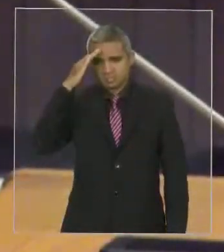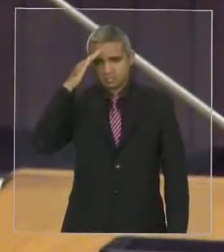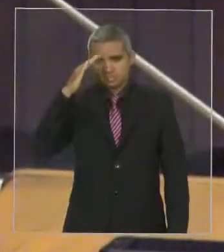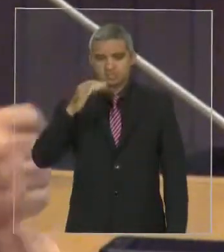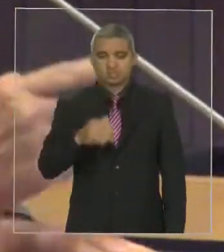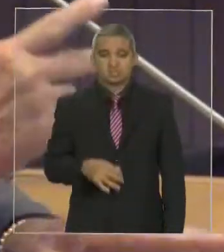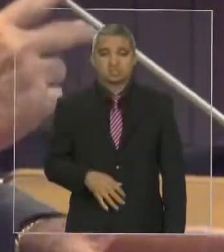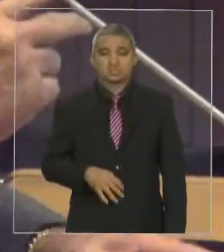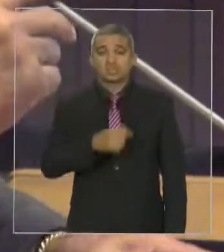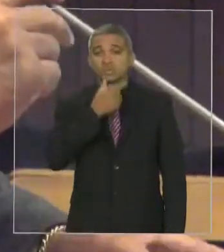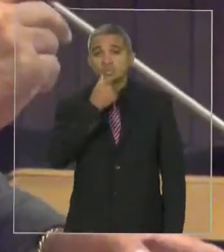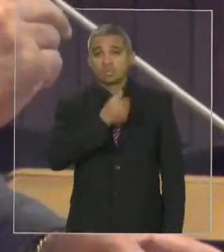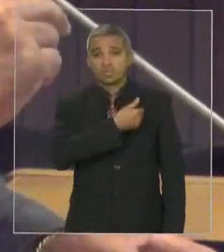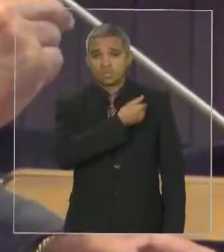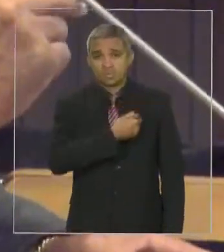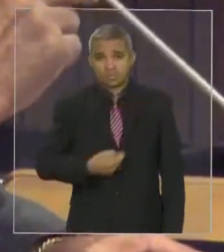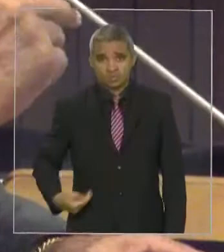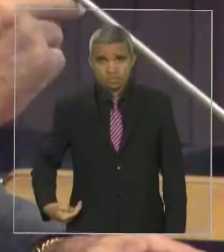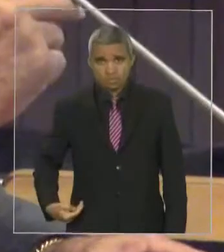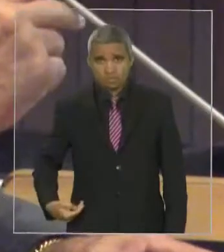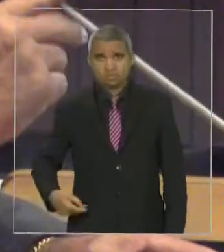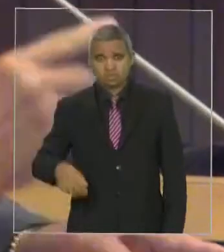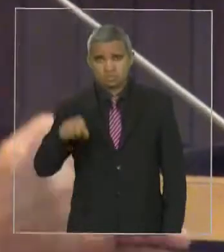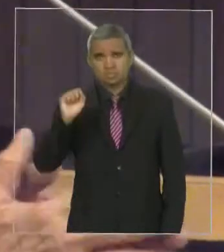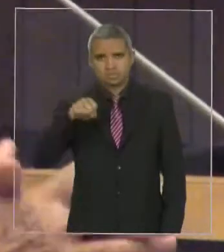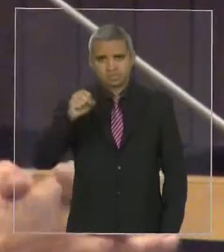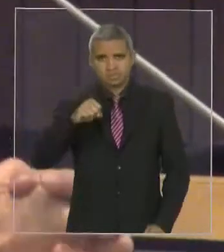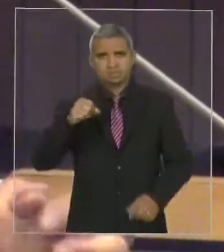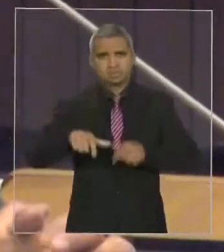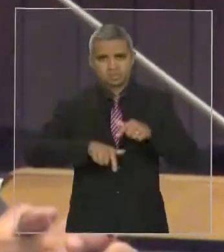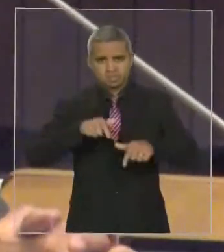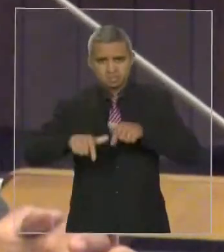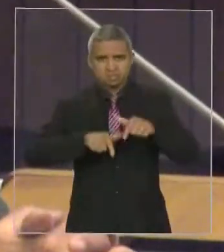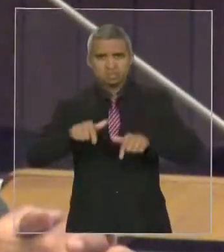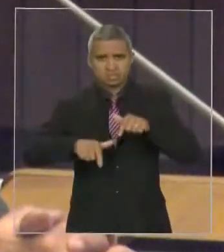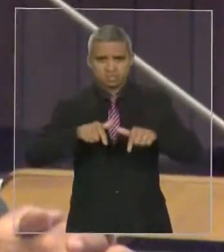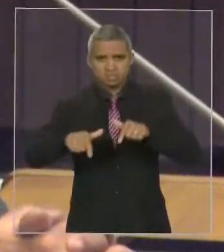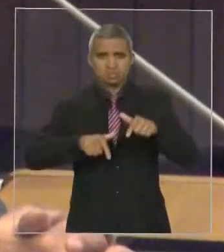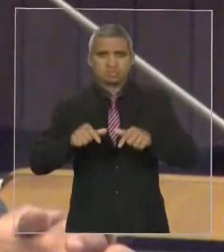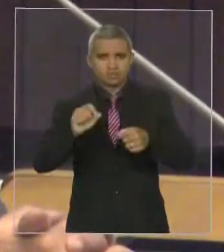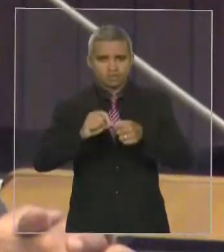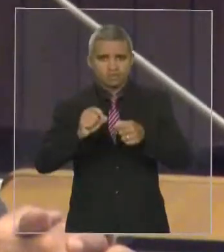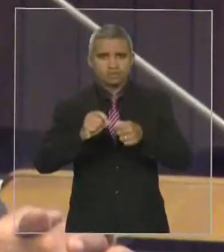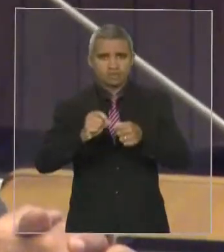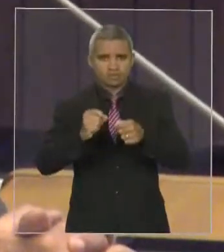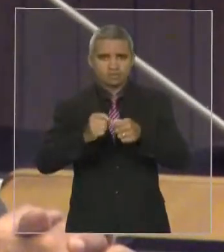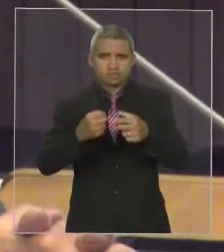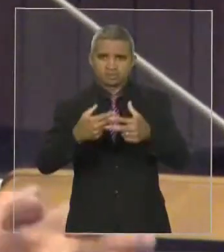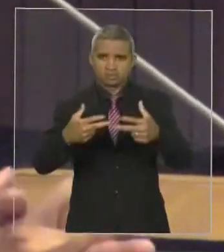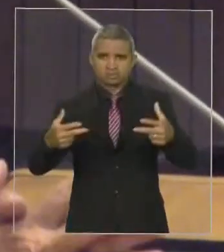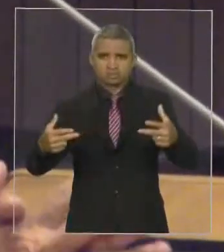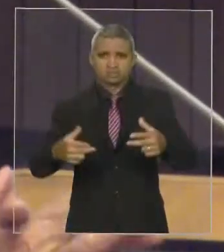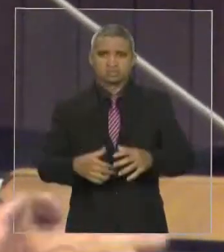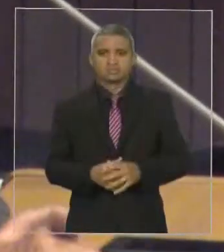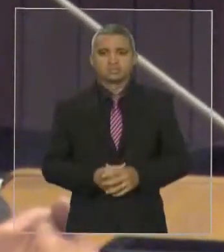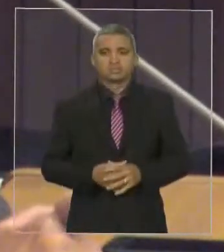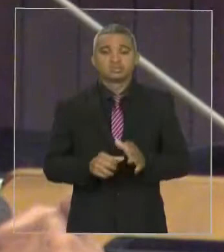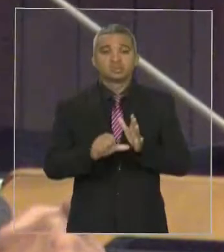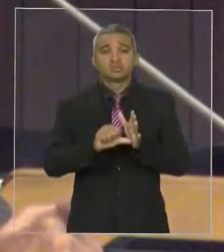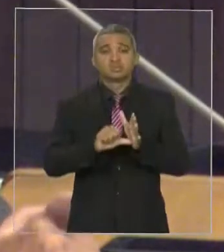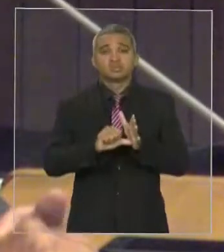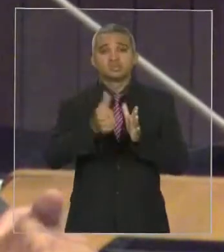ele tem feito muita coisa. Pela primeira vez na história, o governador